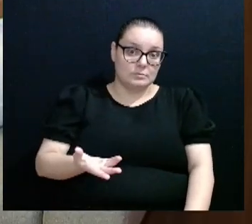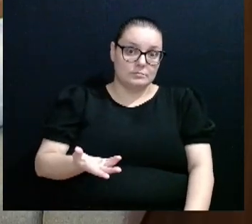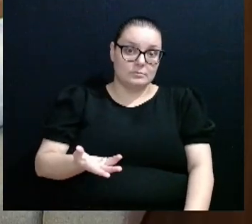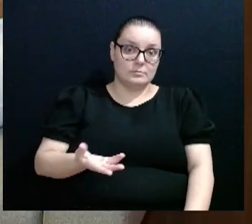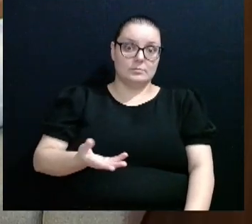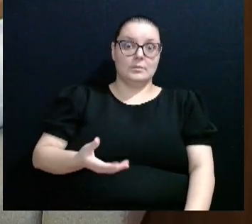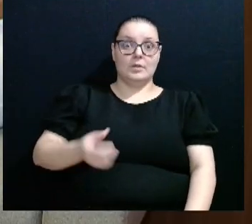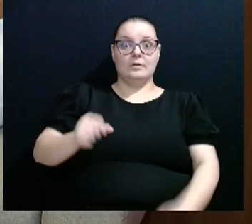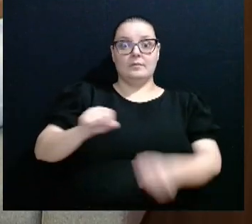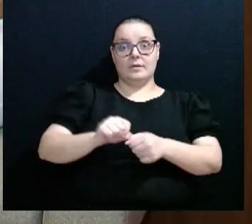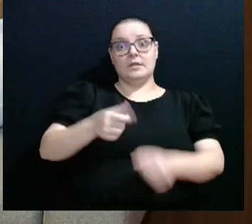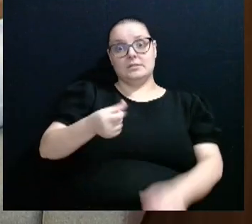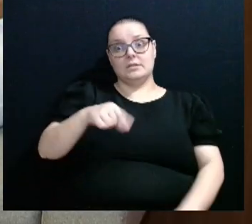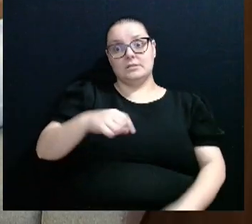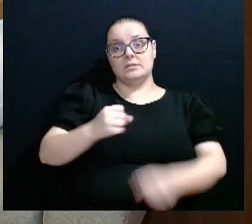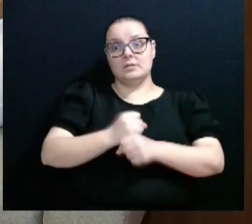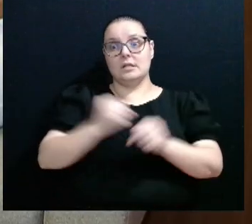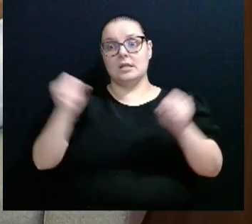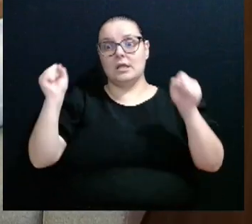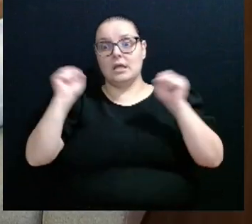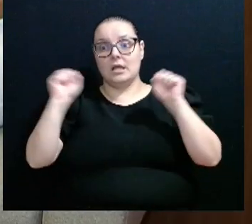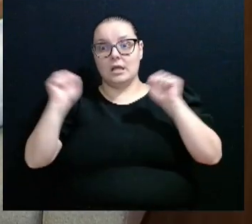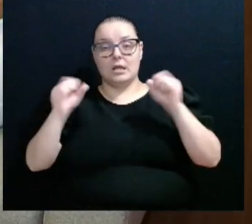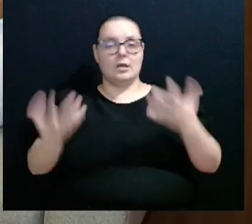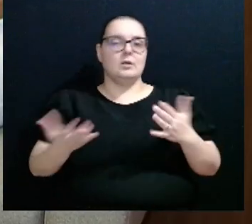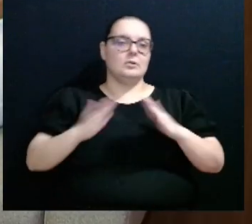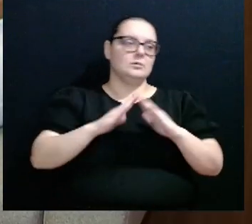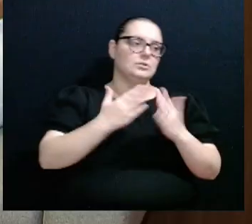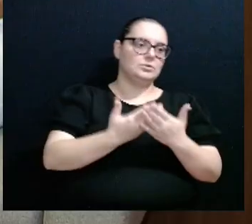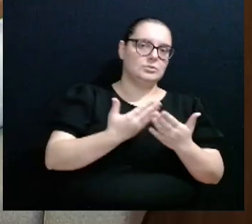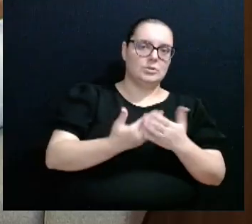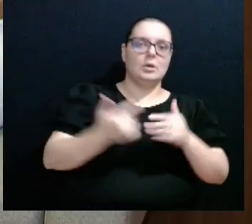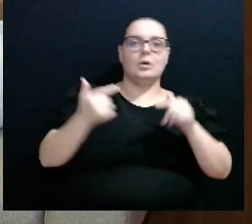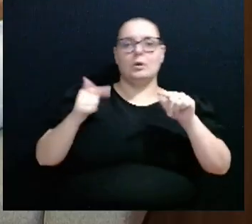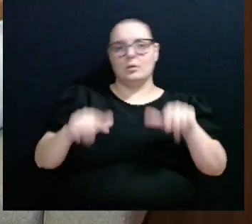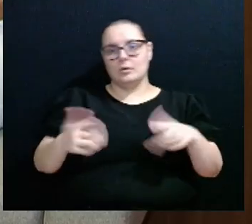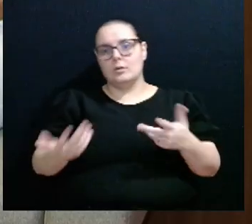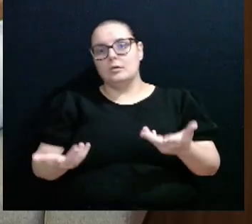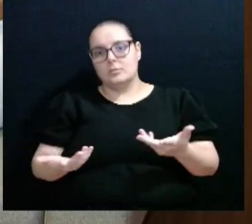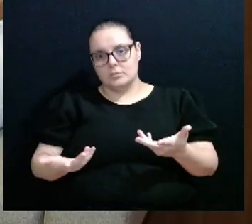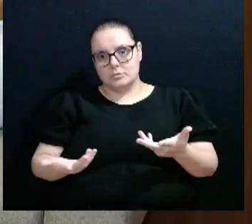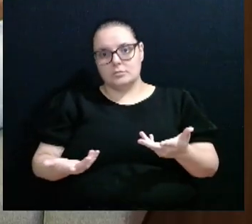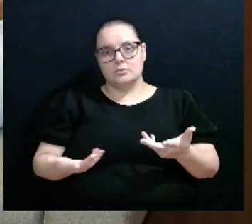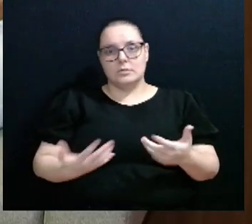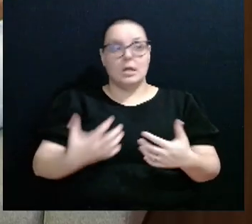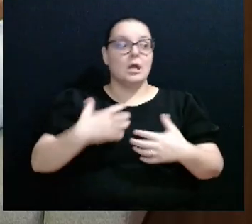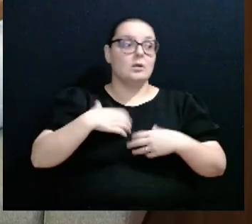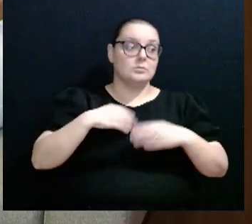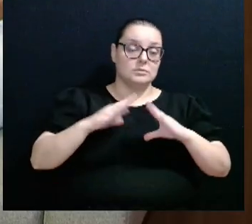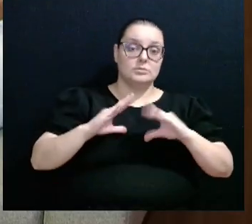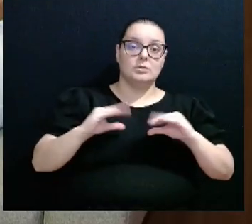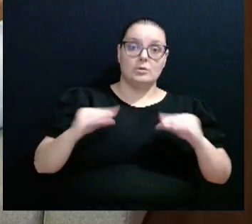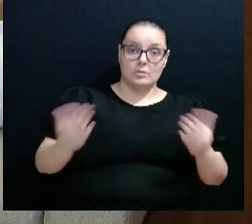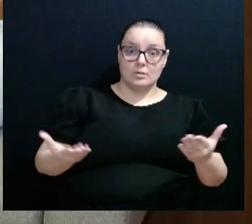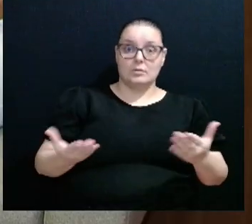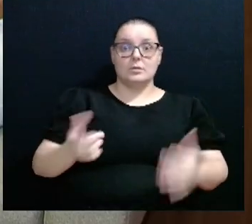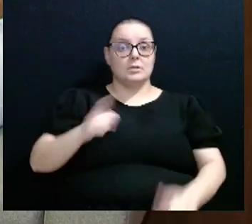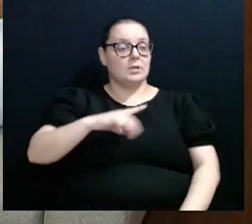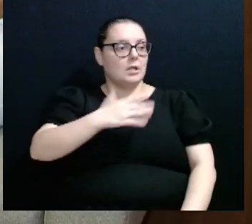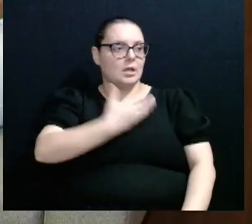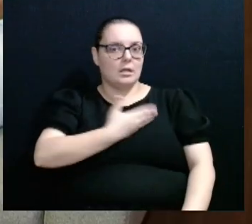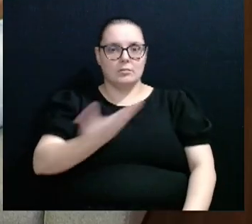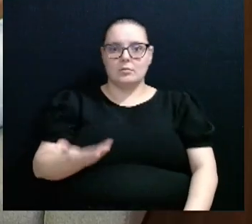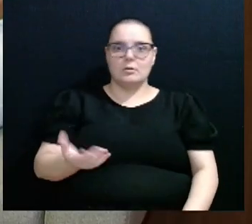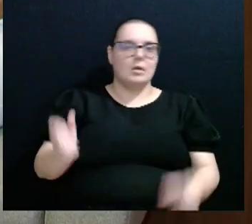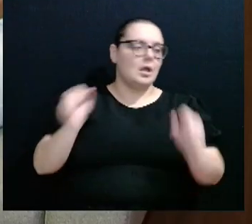ele gosta bastante da escola, é um ambiente que ele se sente confortável, tem amigos, adora as professoras, mas